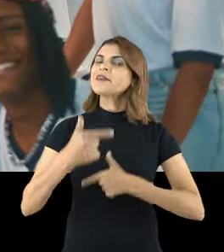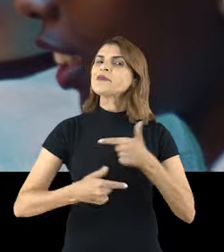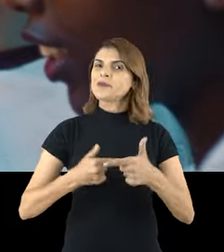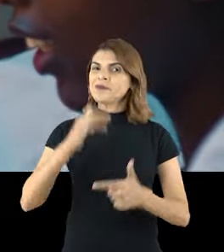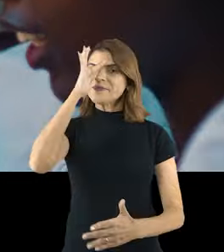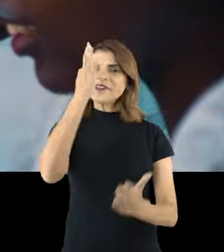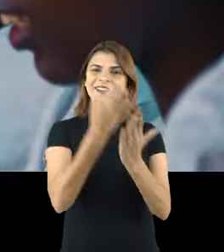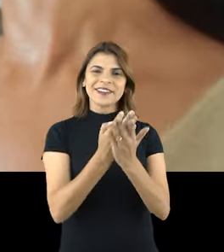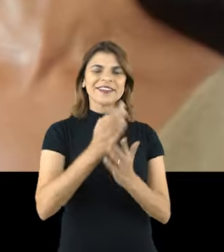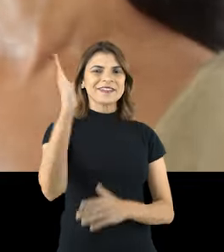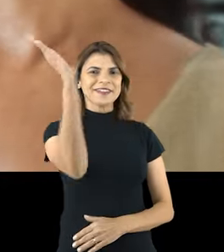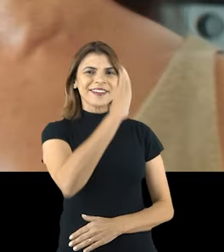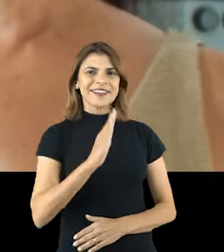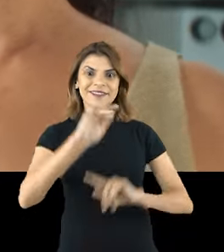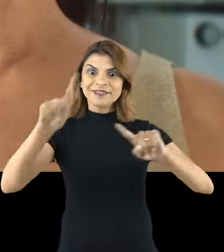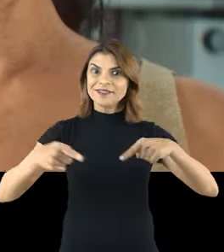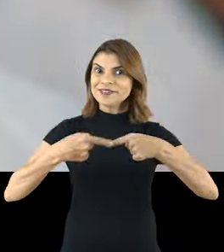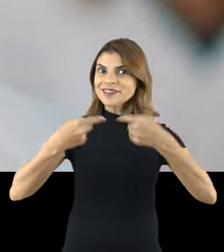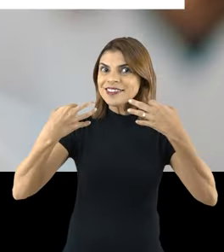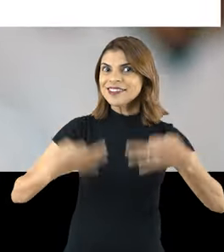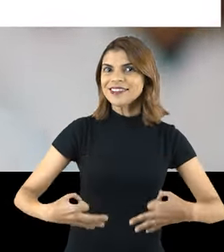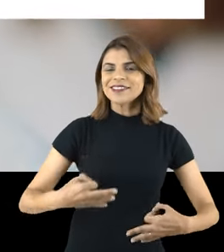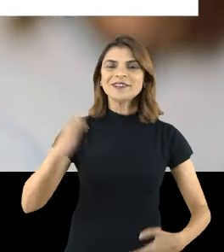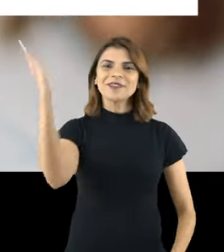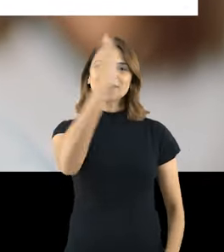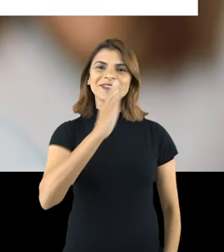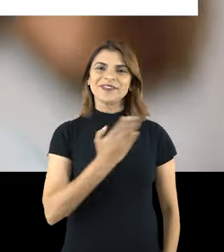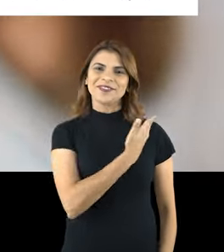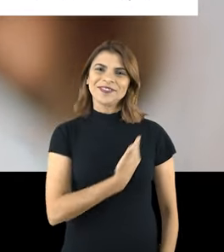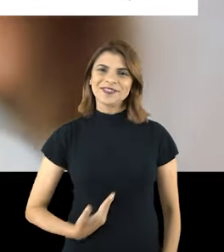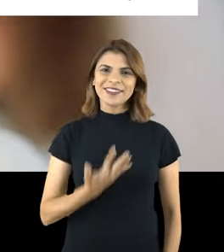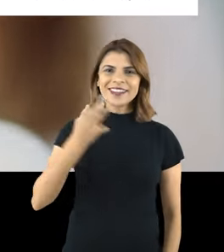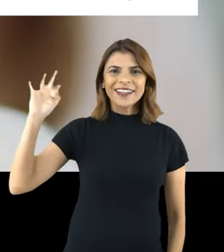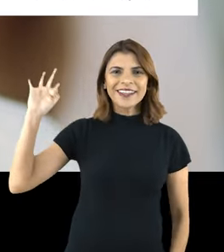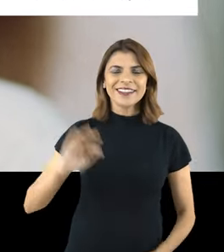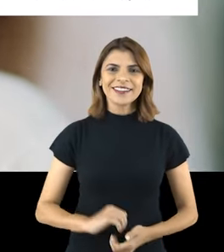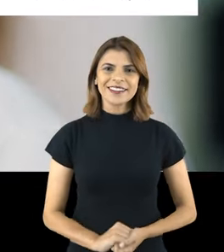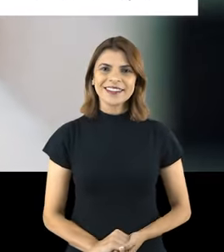frente. Fé no Brasil. A gente tá no rumo certo. Brasil. Governo Federal.